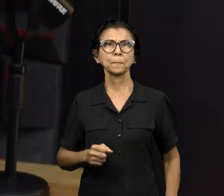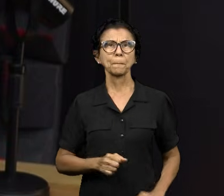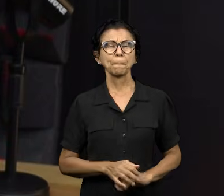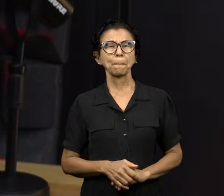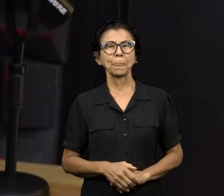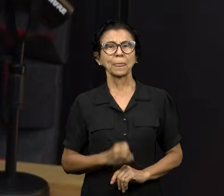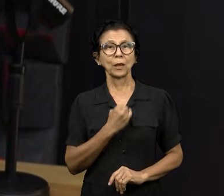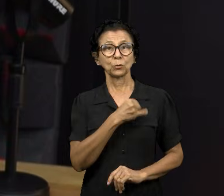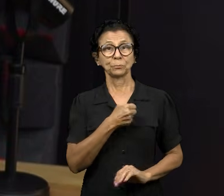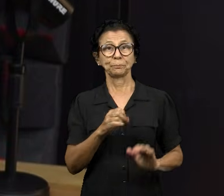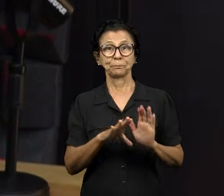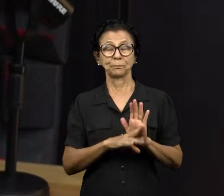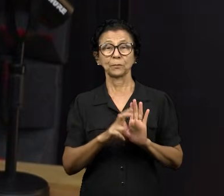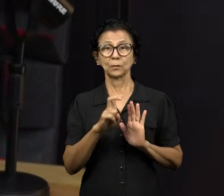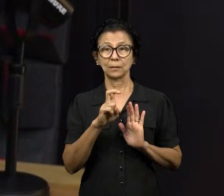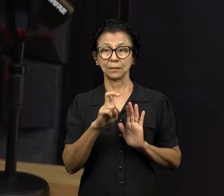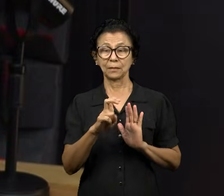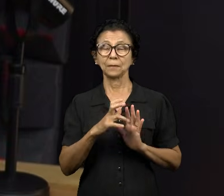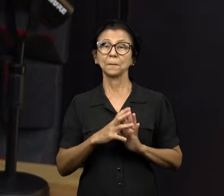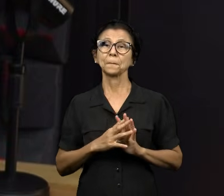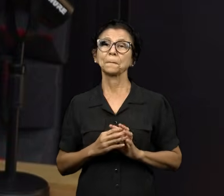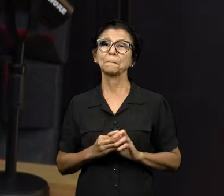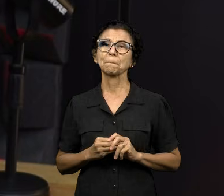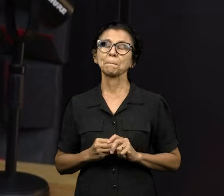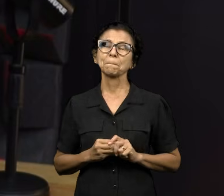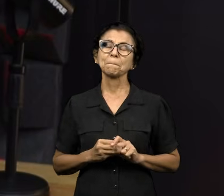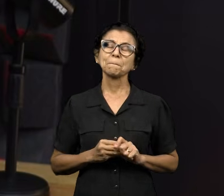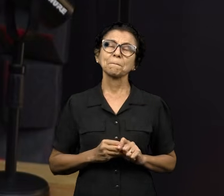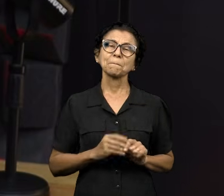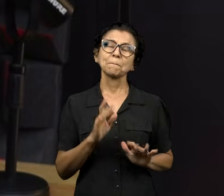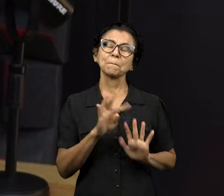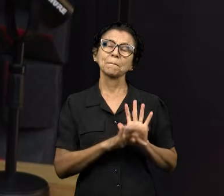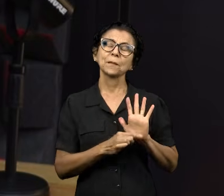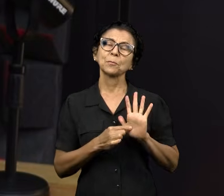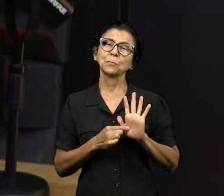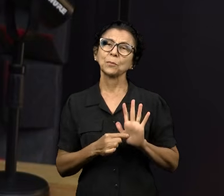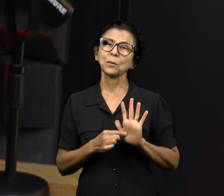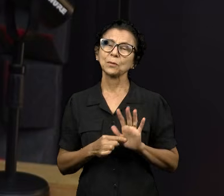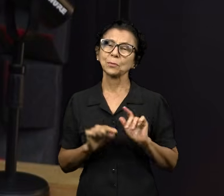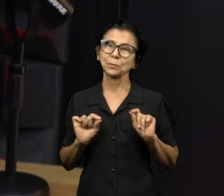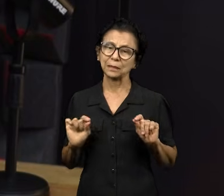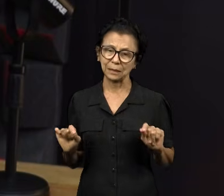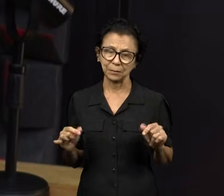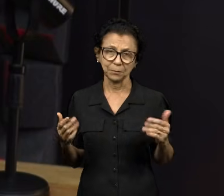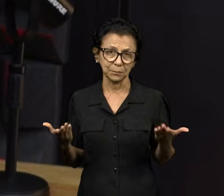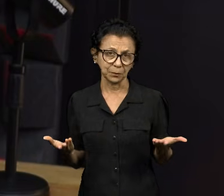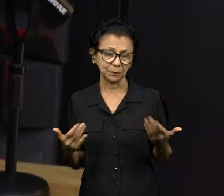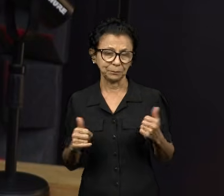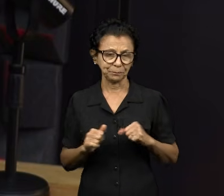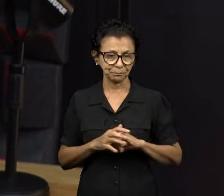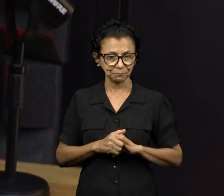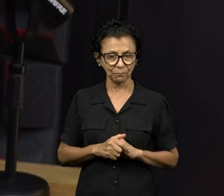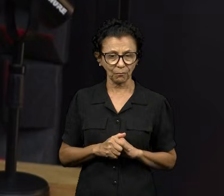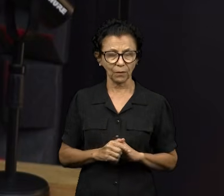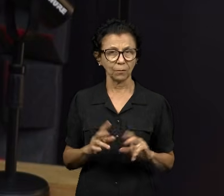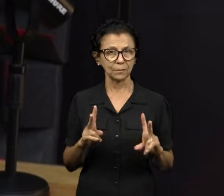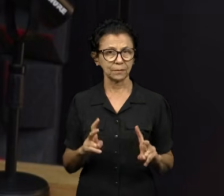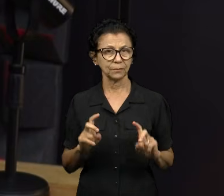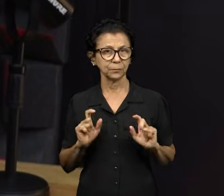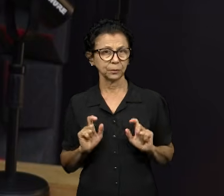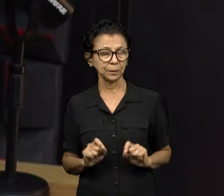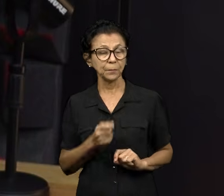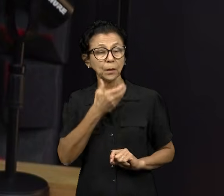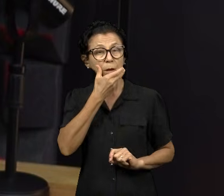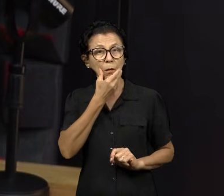capítulo 5 de João, ele vai trazer, e nesta passagem, porque nós vemos o seguinte: o